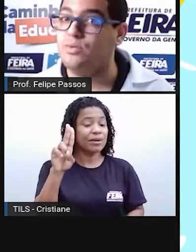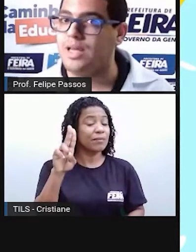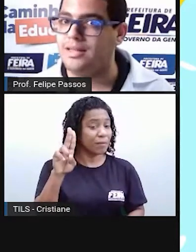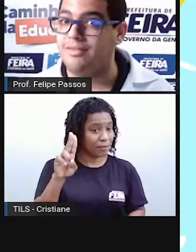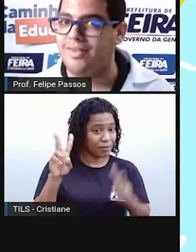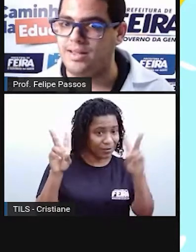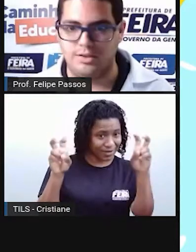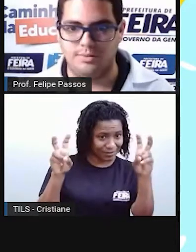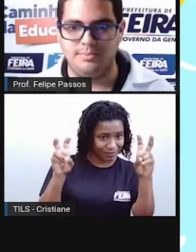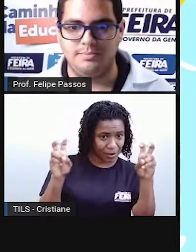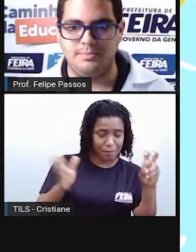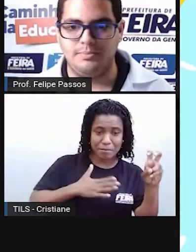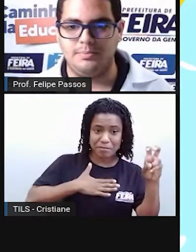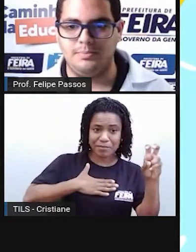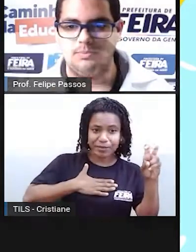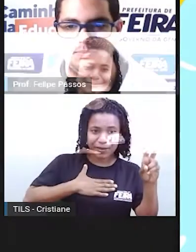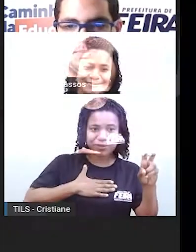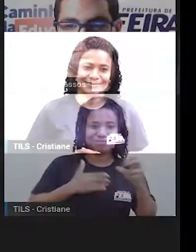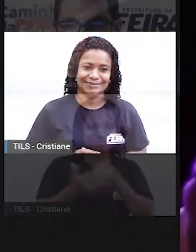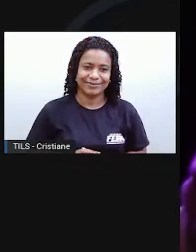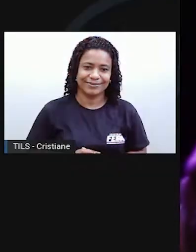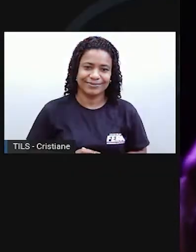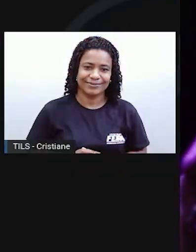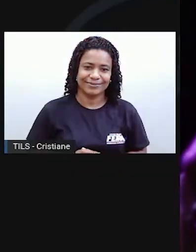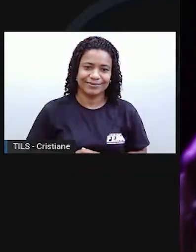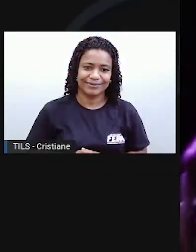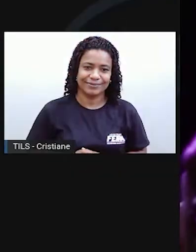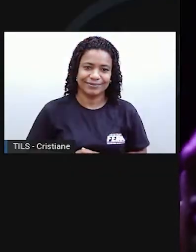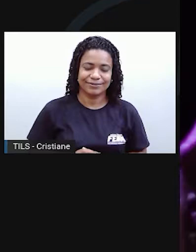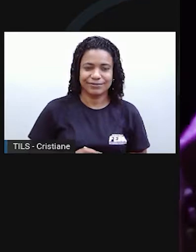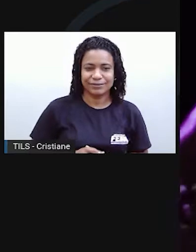imagens e no que ela está falando.